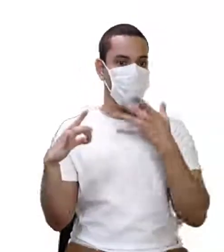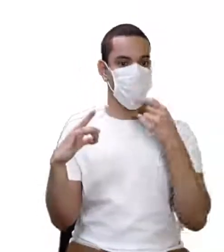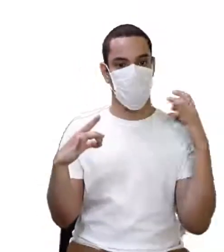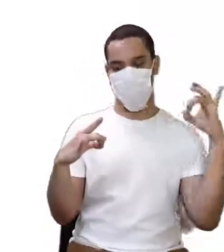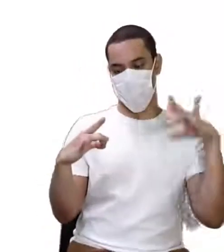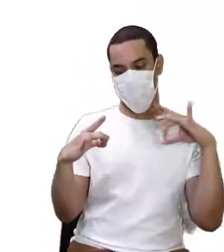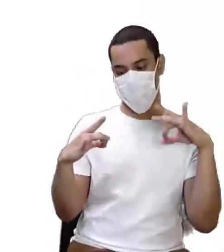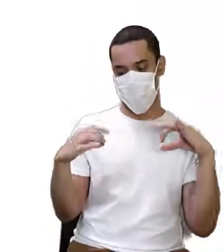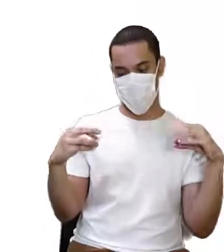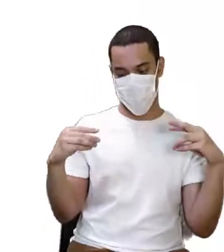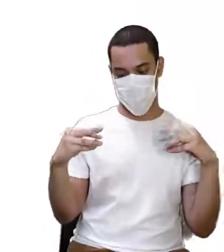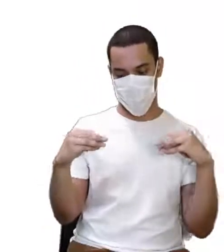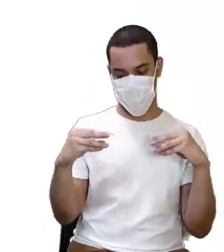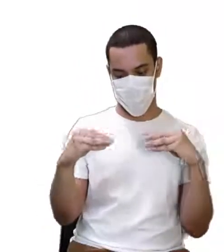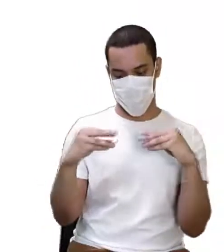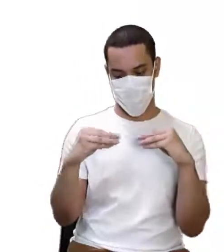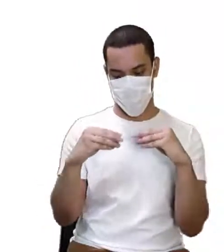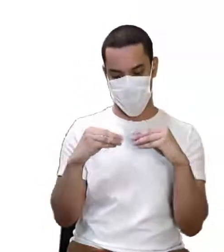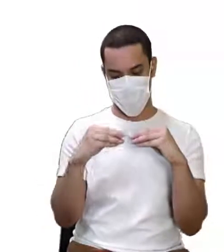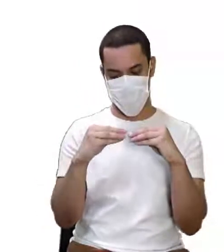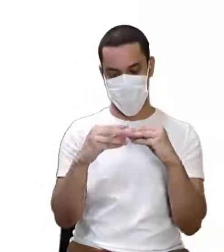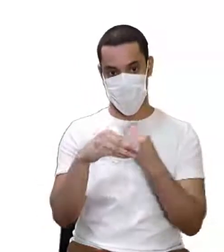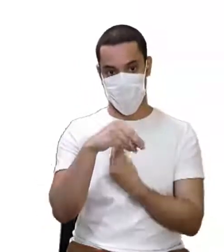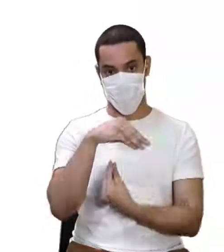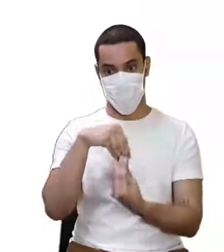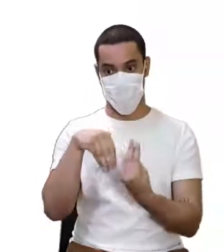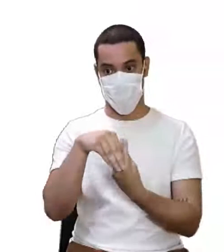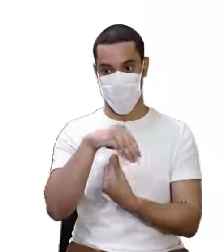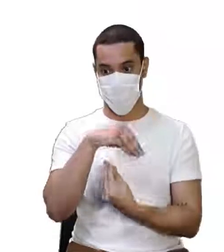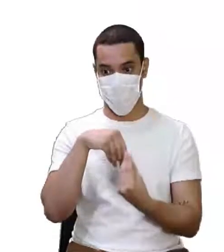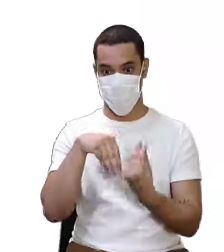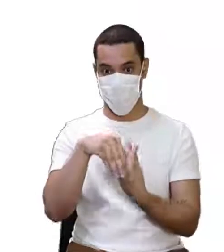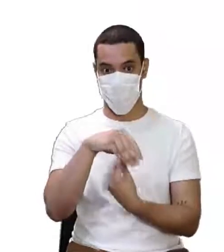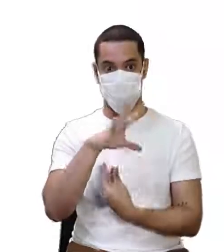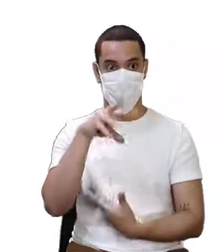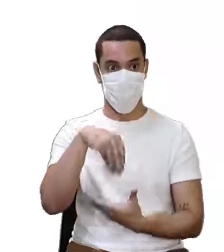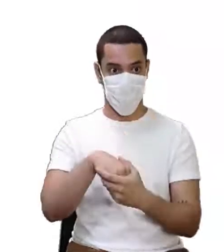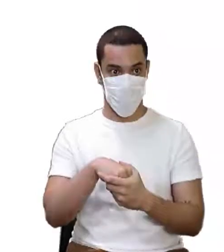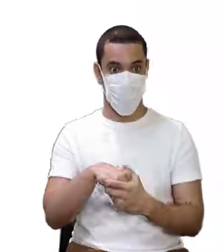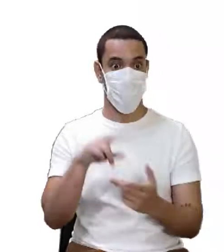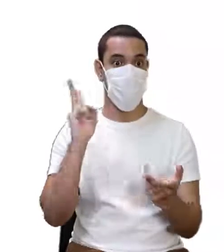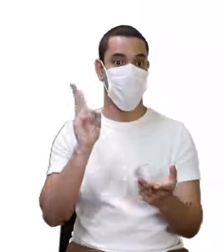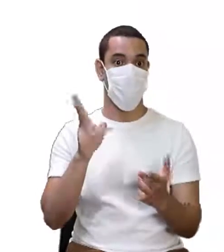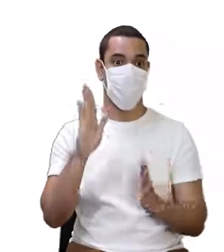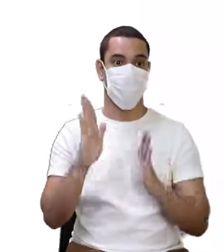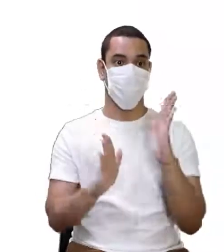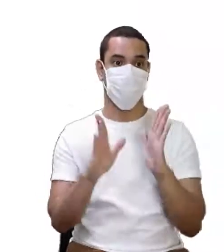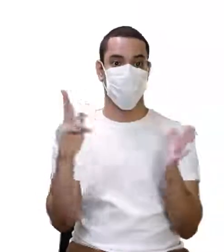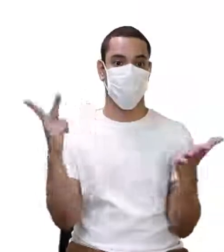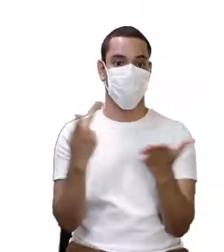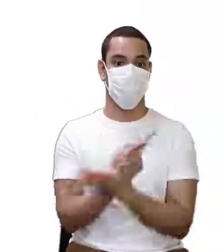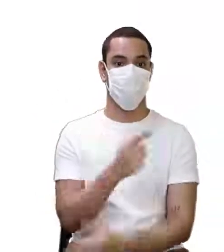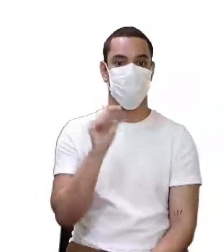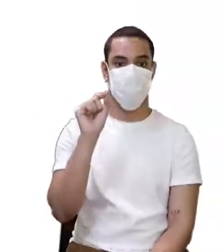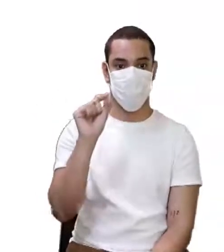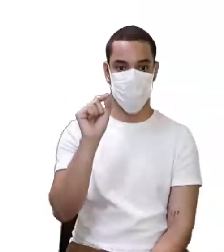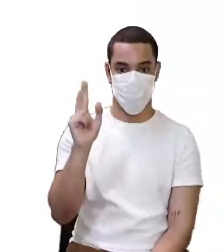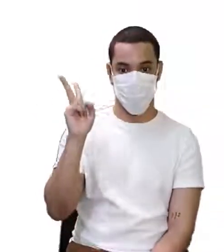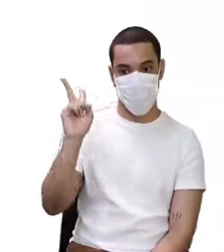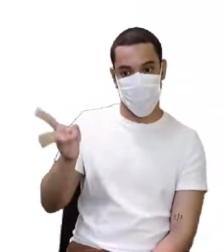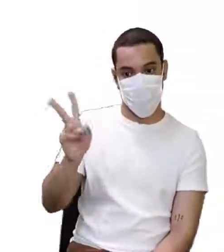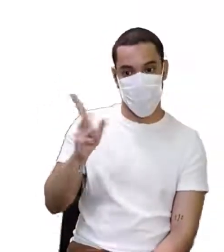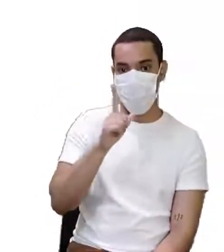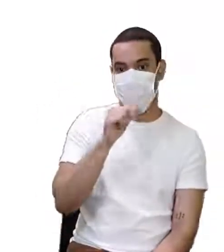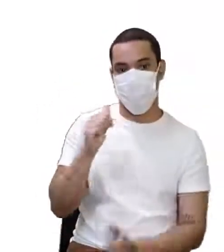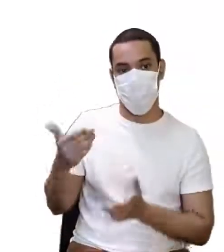aproximam, liberam o espermatozoide e os seus óvulos. E aí, nesse mesmo período, professora, nesse mesmo lago, nesse